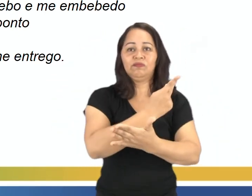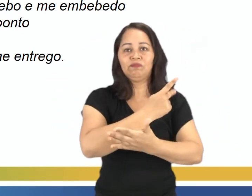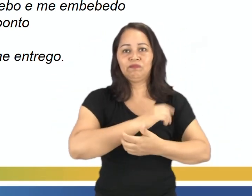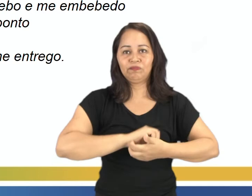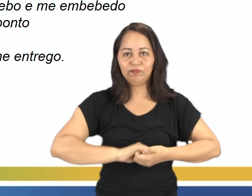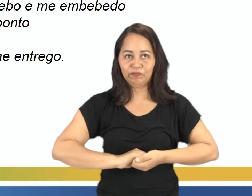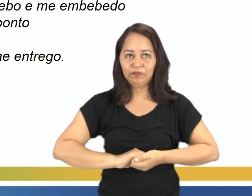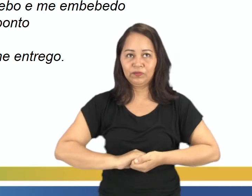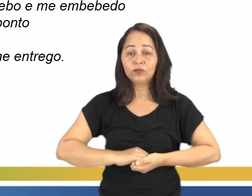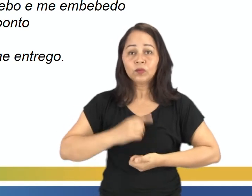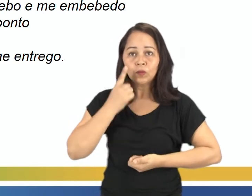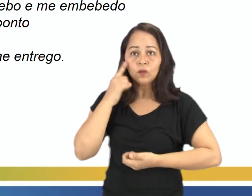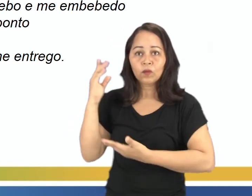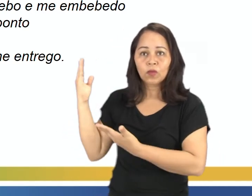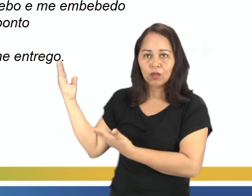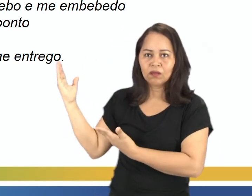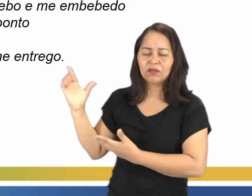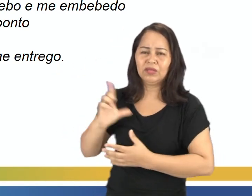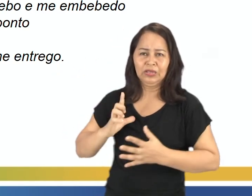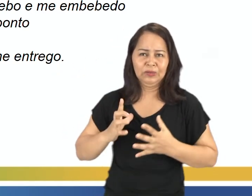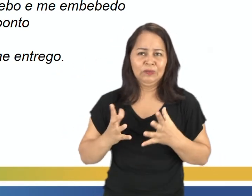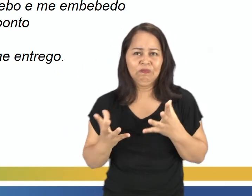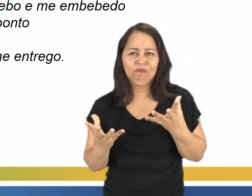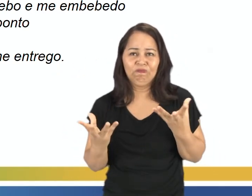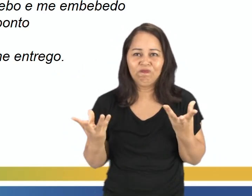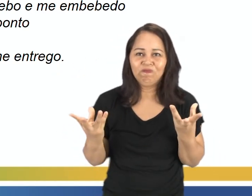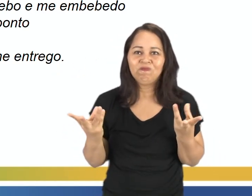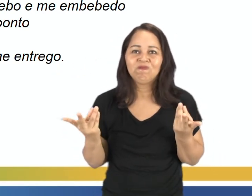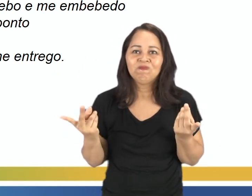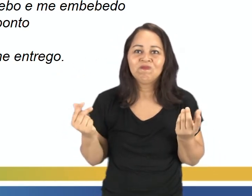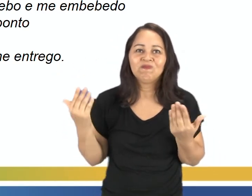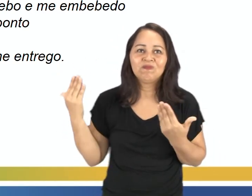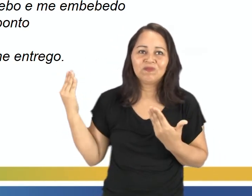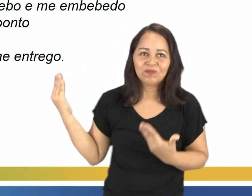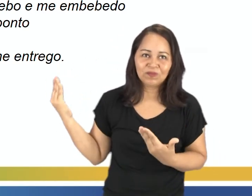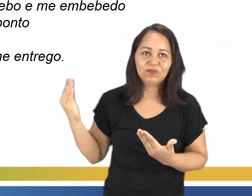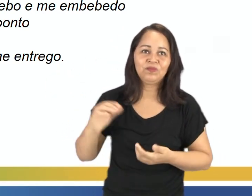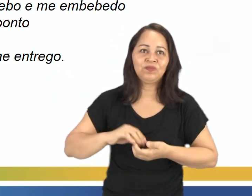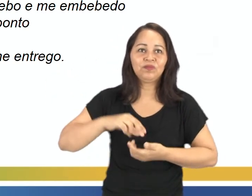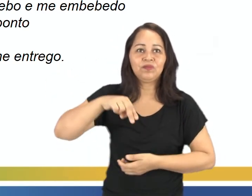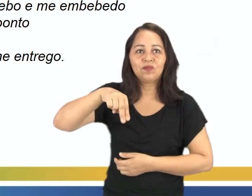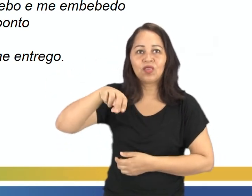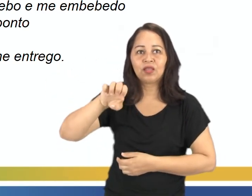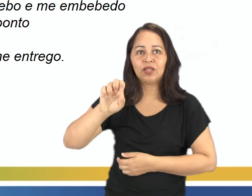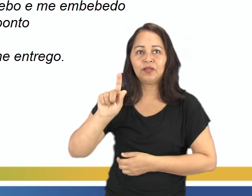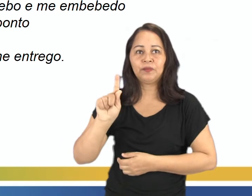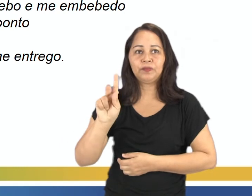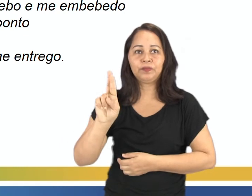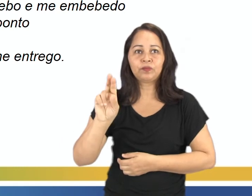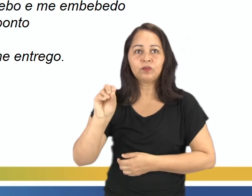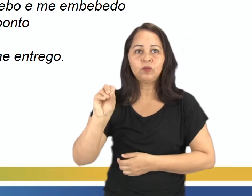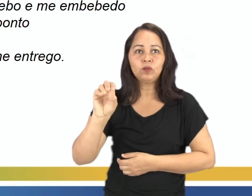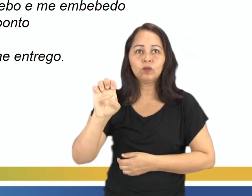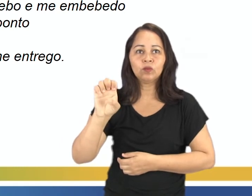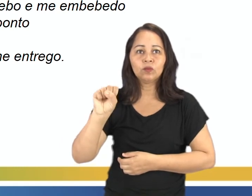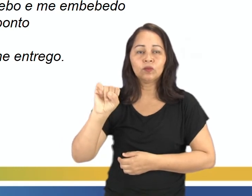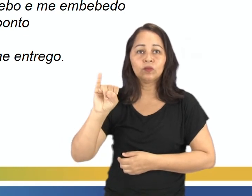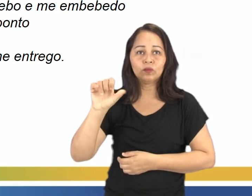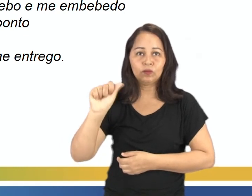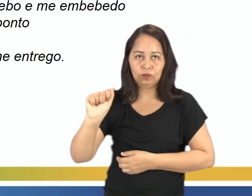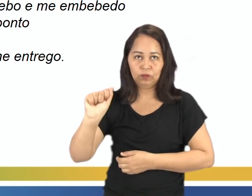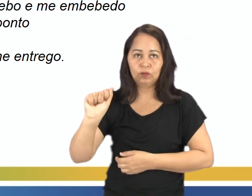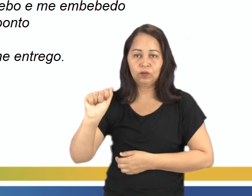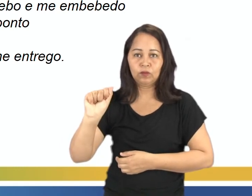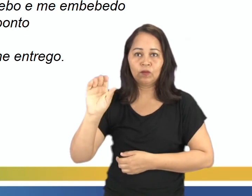Então é da Negroésia Cult, tá, de Belo Horizonte, esse texto. Então ele vai tratar ali sobre